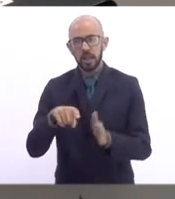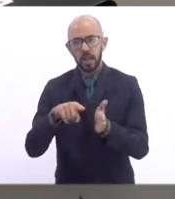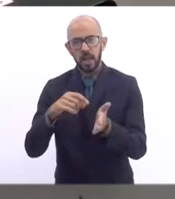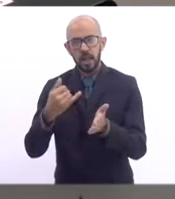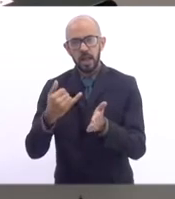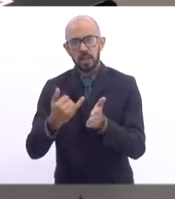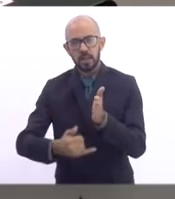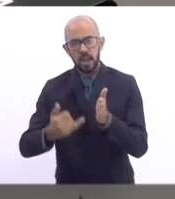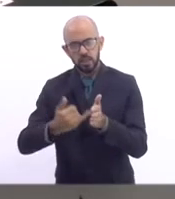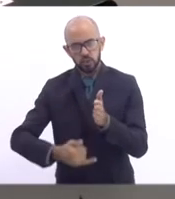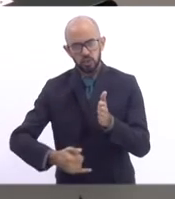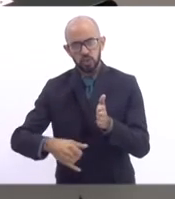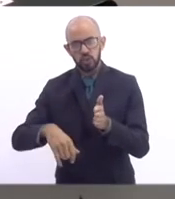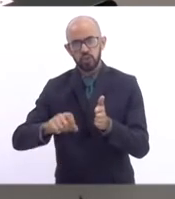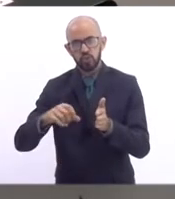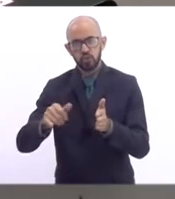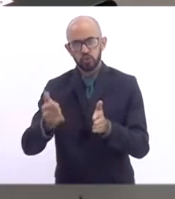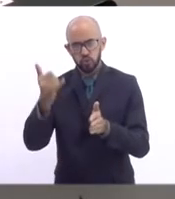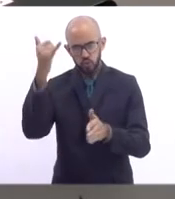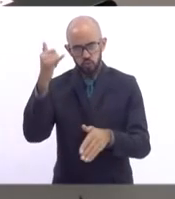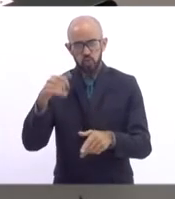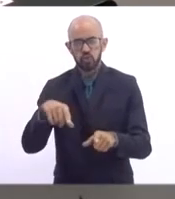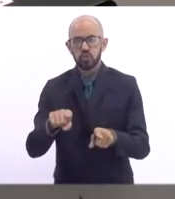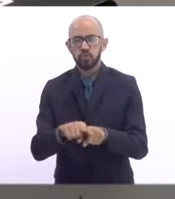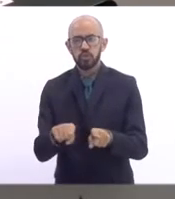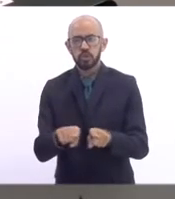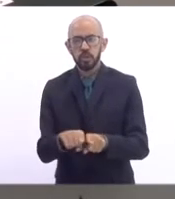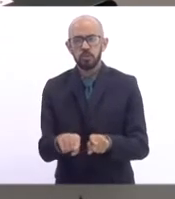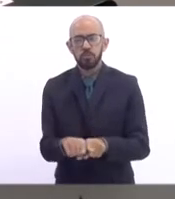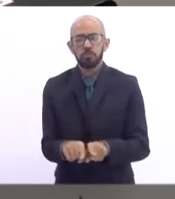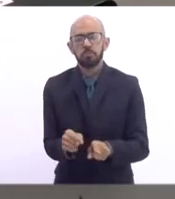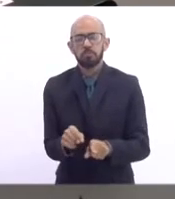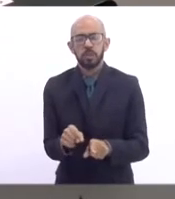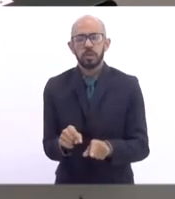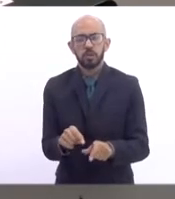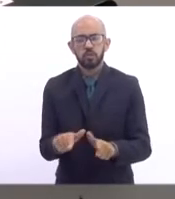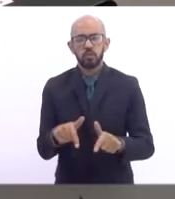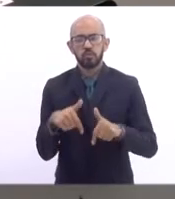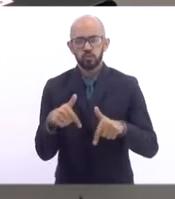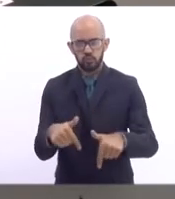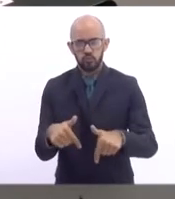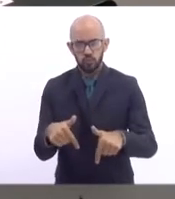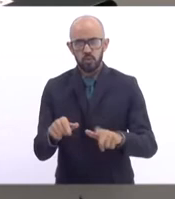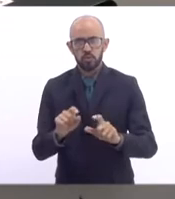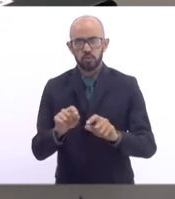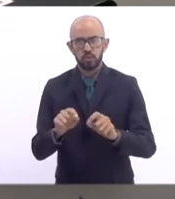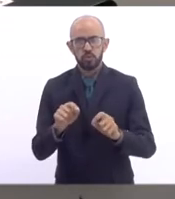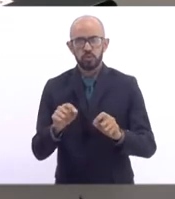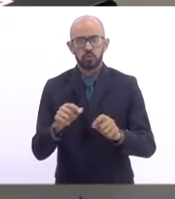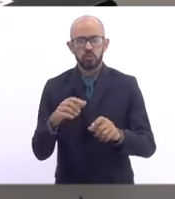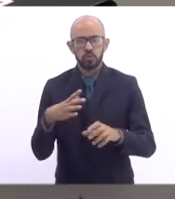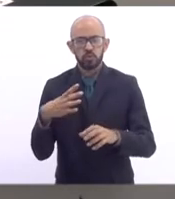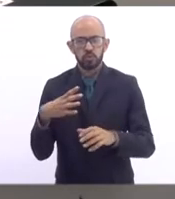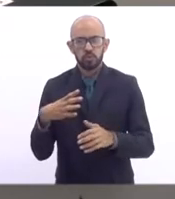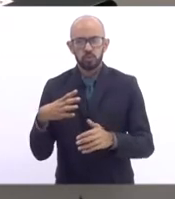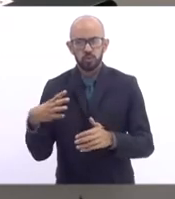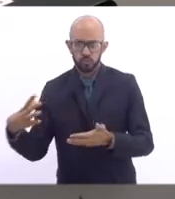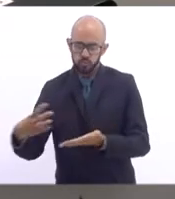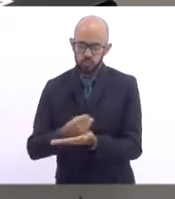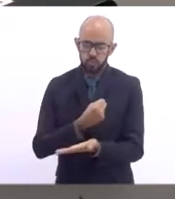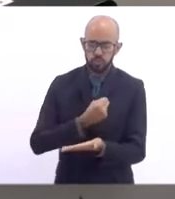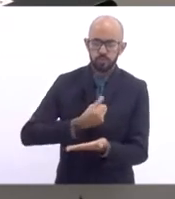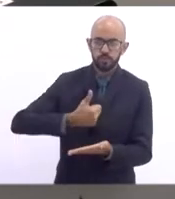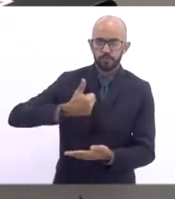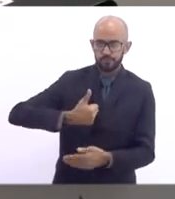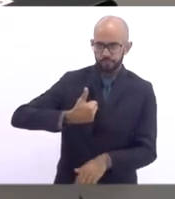esforço de na feitura do do superávit do superávit primário